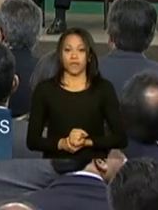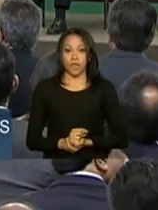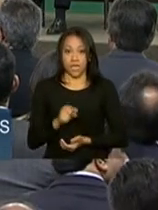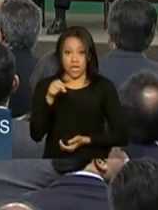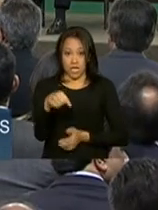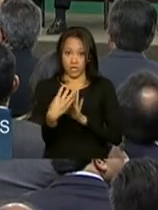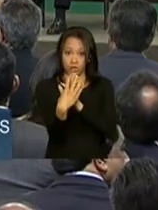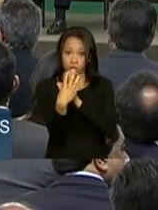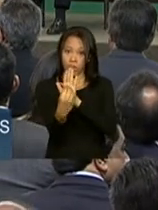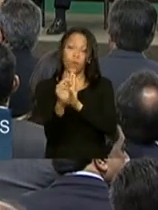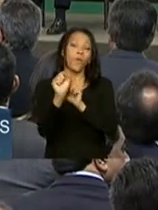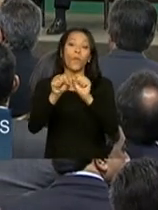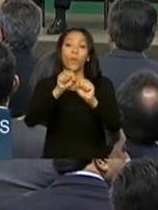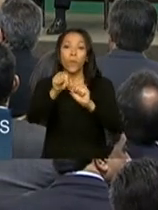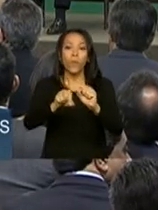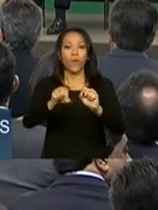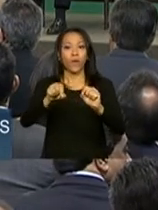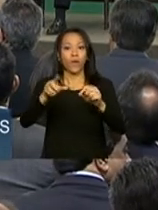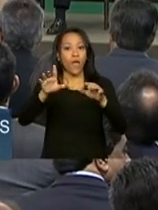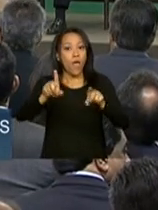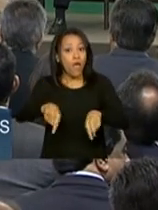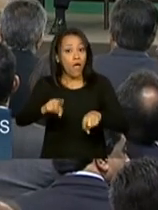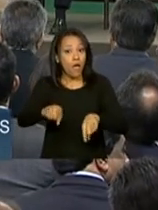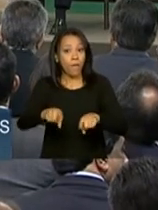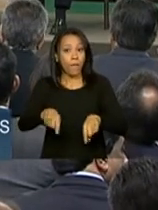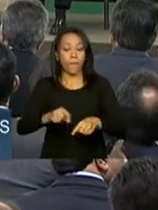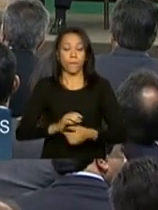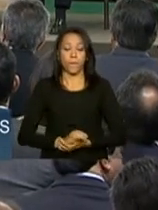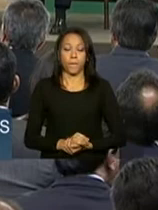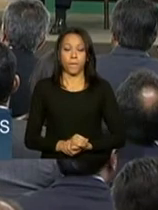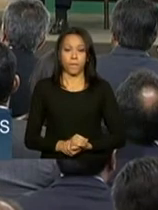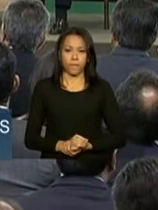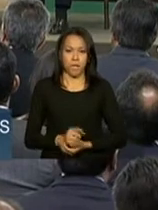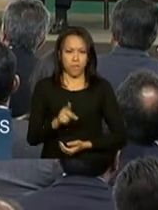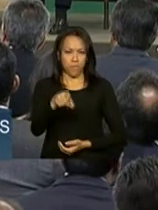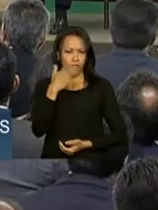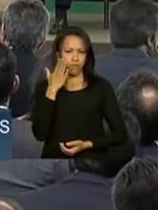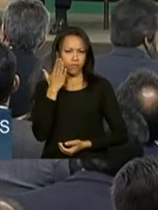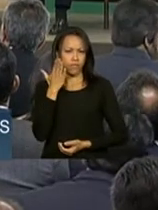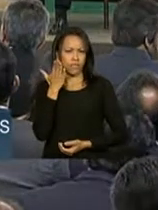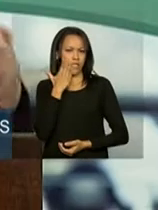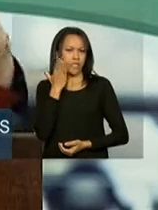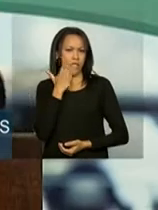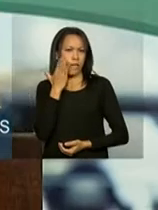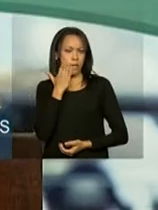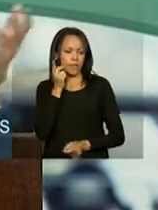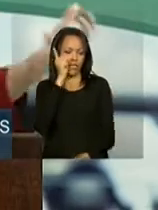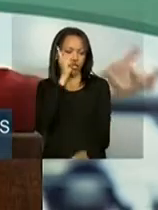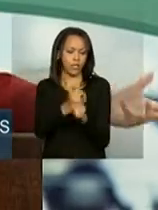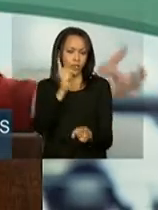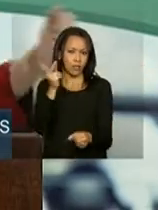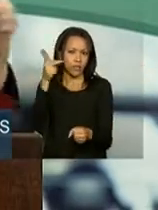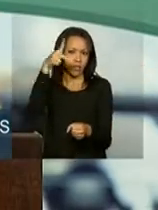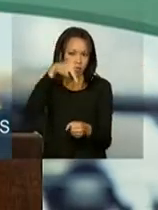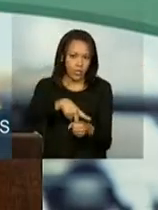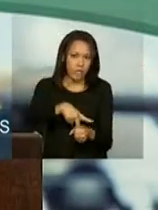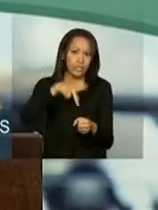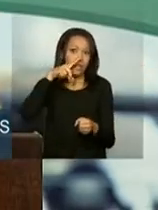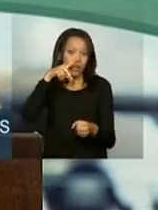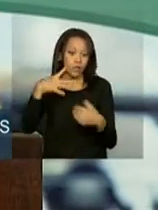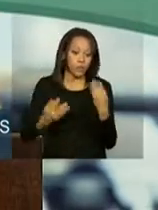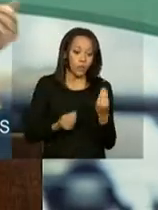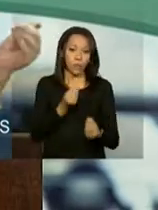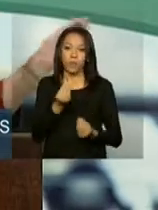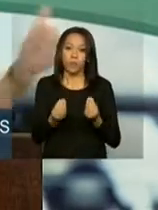ele enseja muito risco para você descobrir petróleo. Quando enseja muito risco para